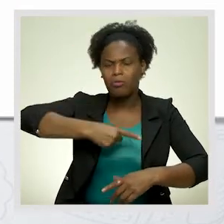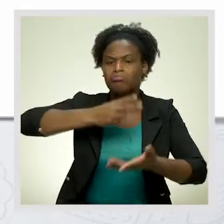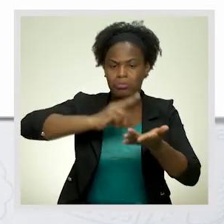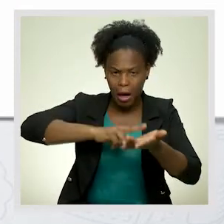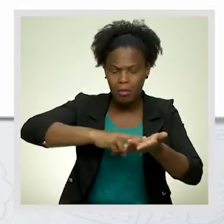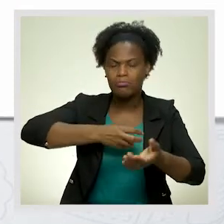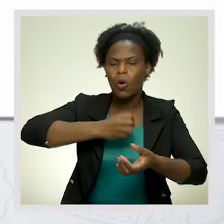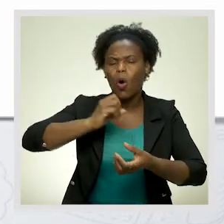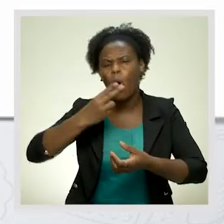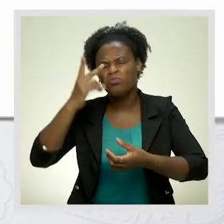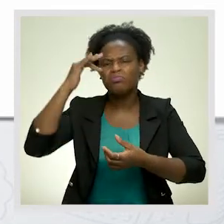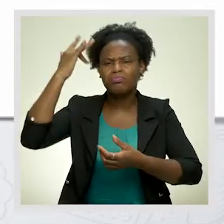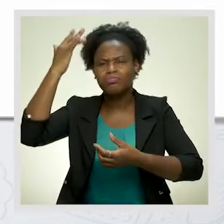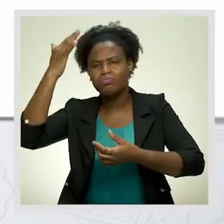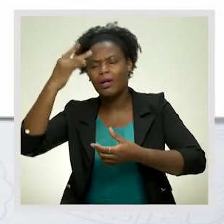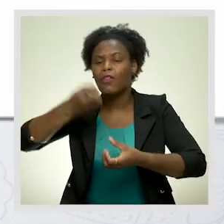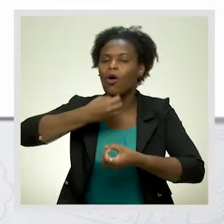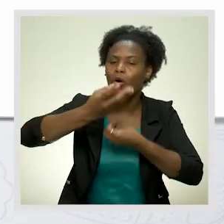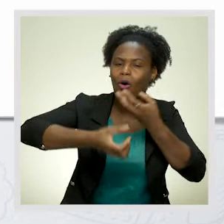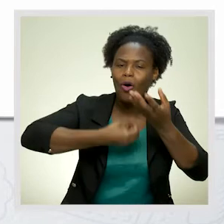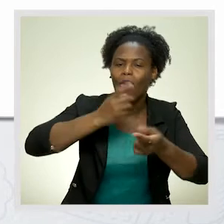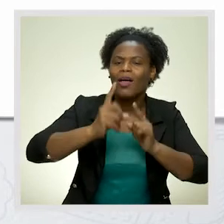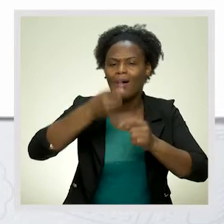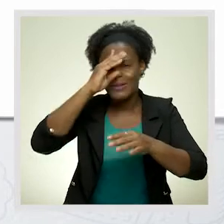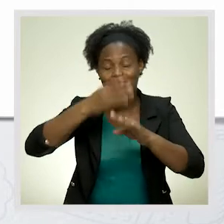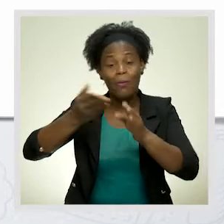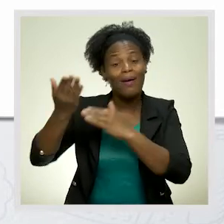imaginários que aconteceu com as personagens.